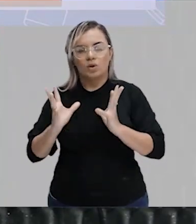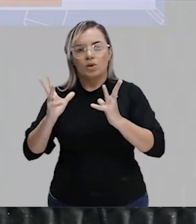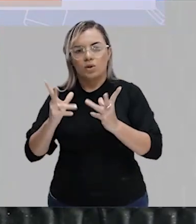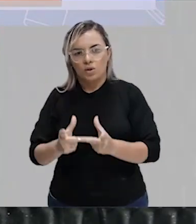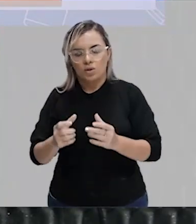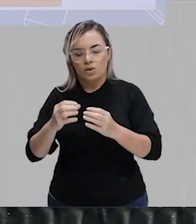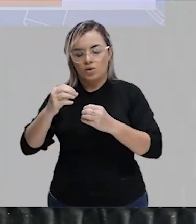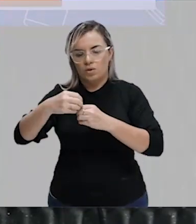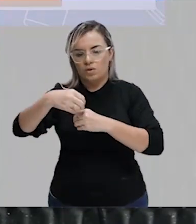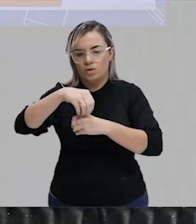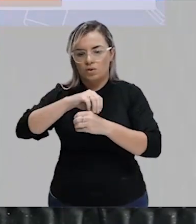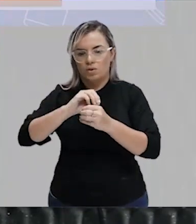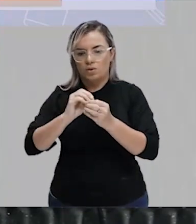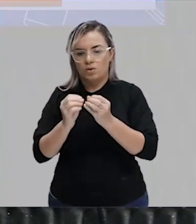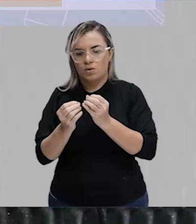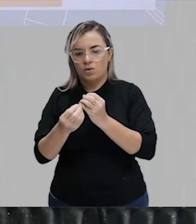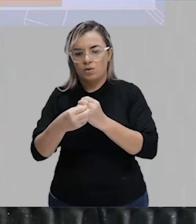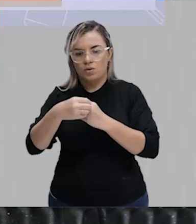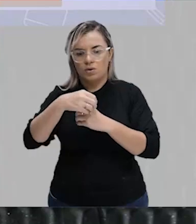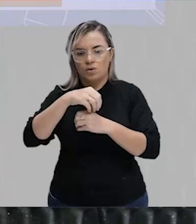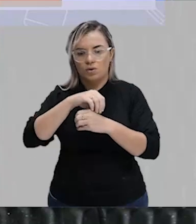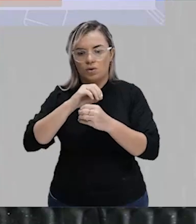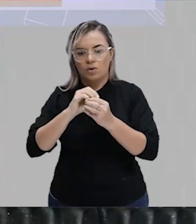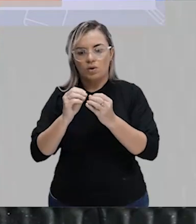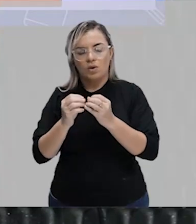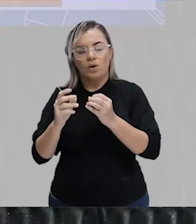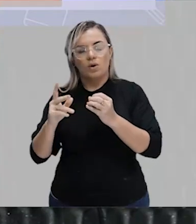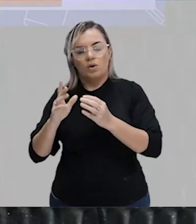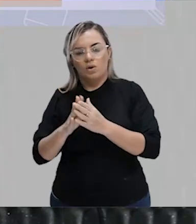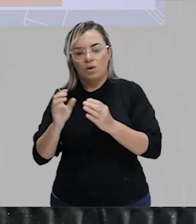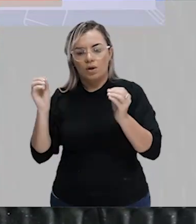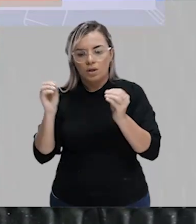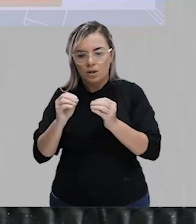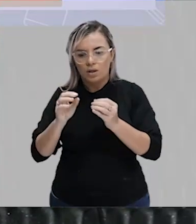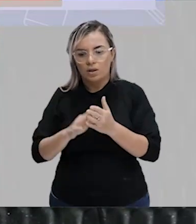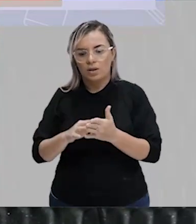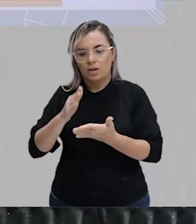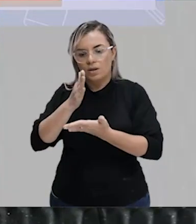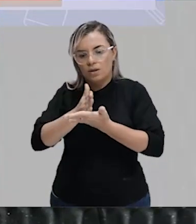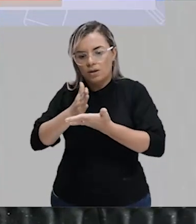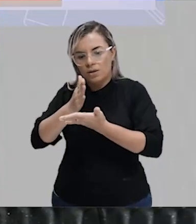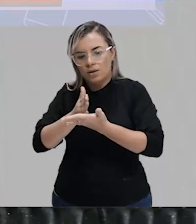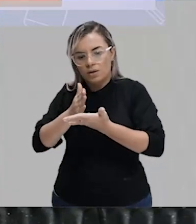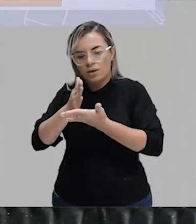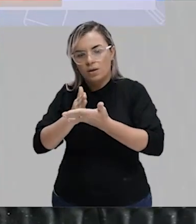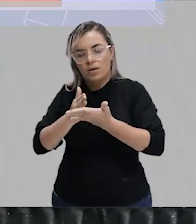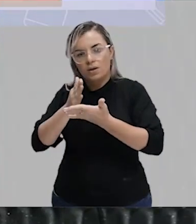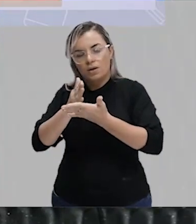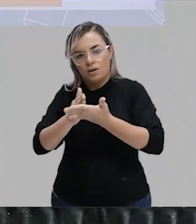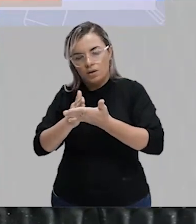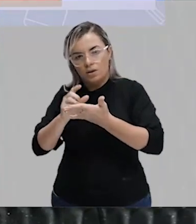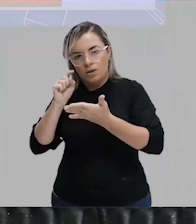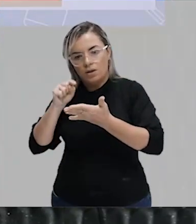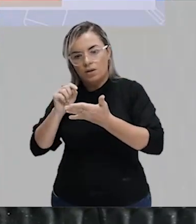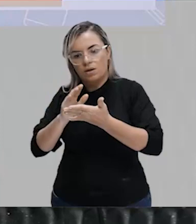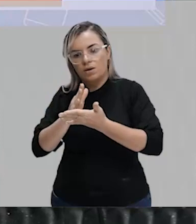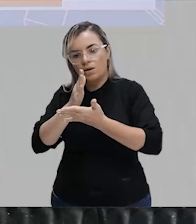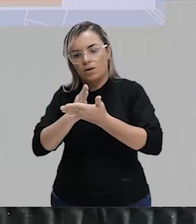é holoblástica, uma segmentação do tipo holoblástica. O que significa